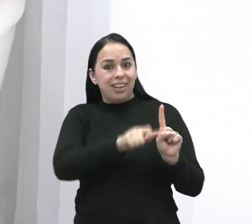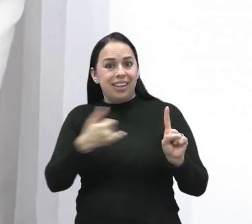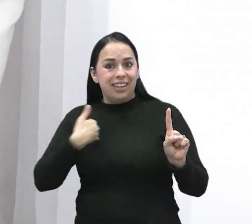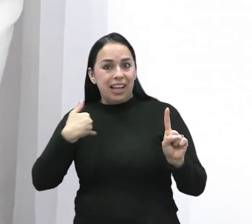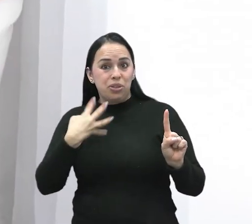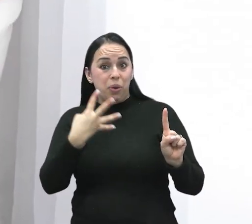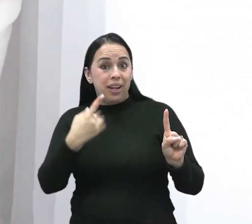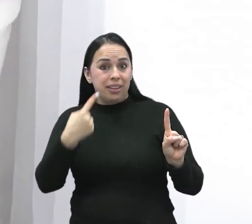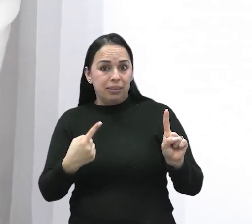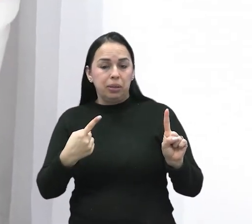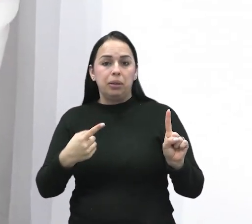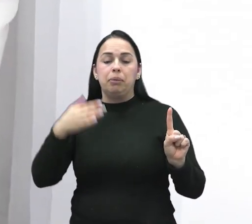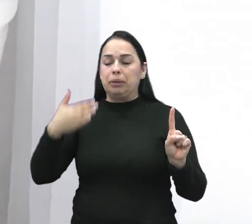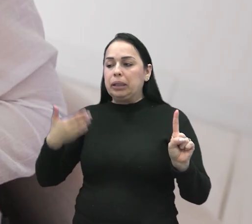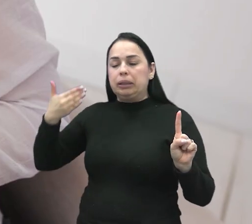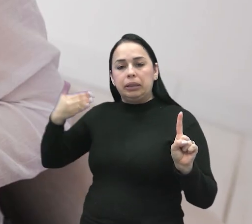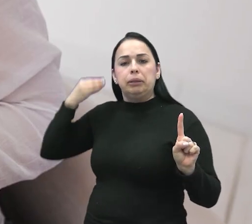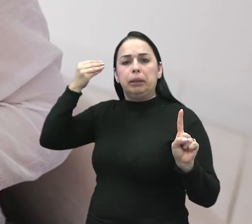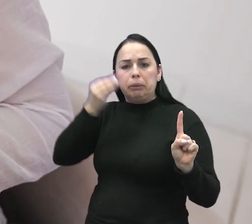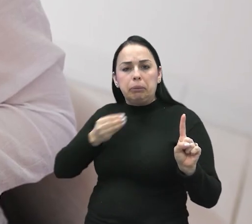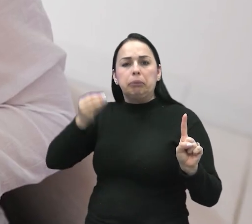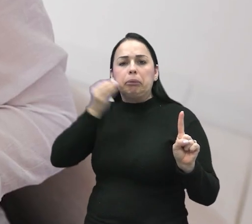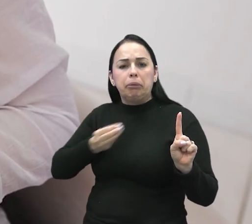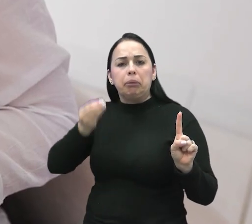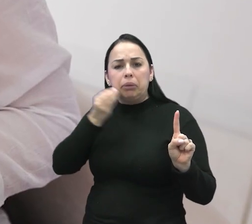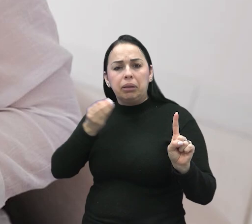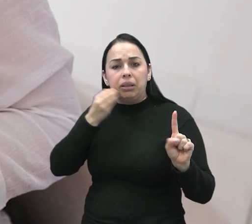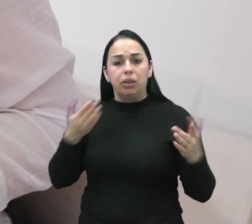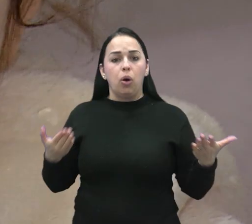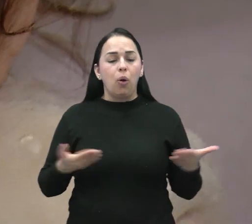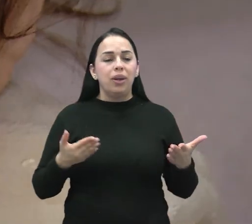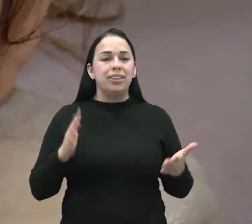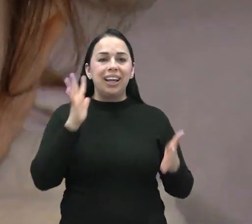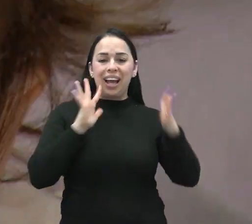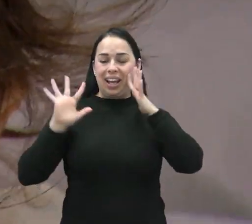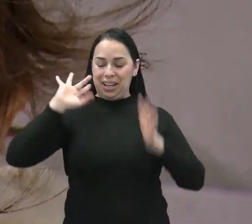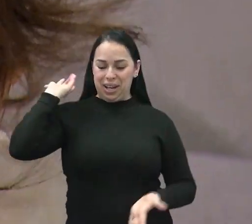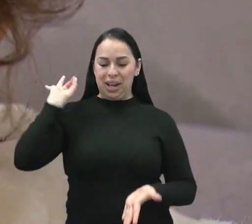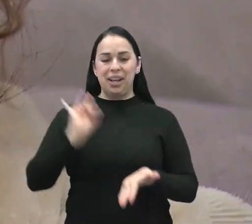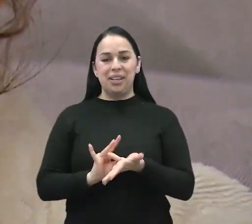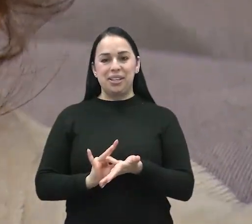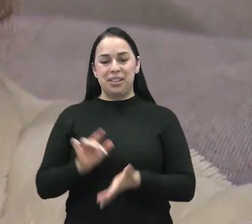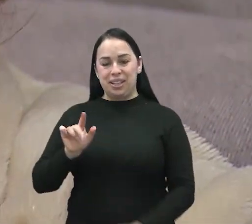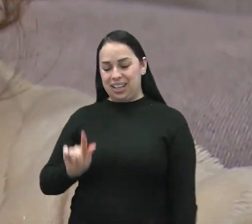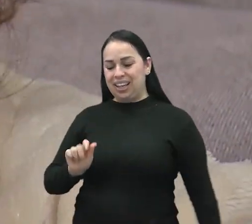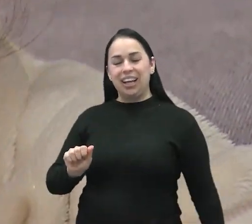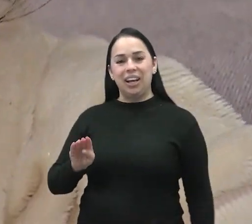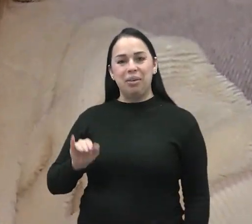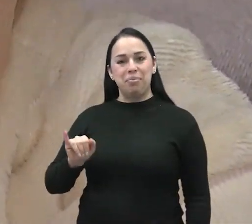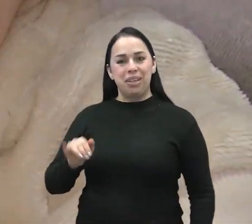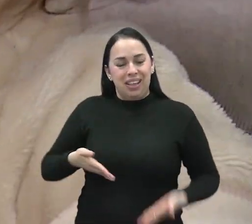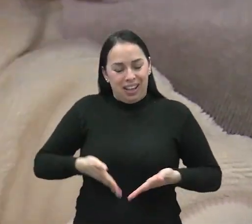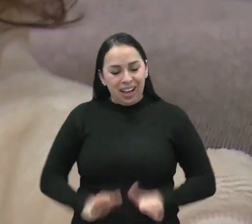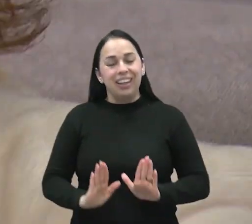Aretha foi mãe aos 41 anos, depois de muitas tentativas. Hoje, ela vive o sonho da maternidade